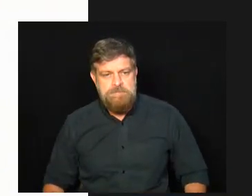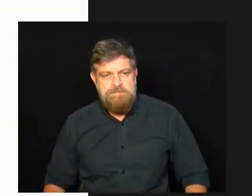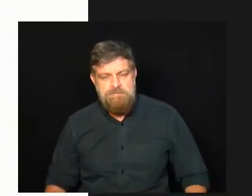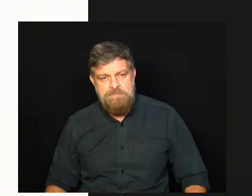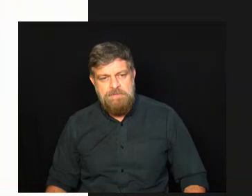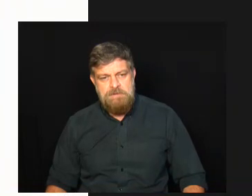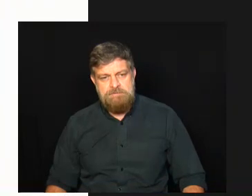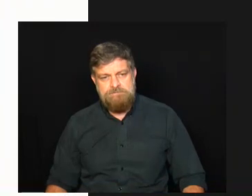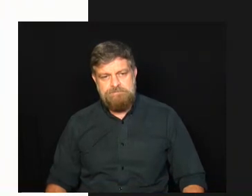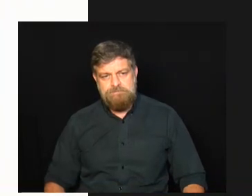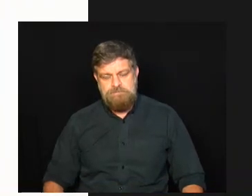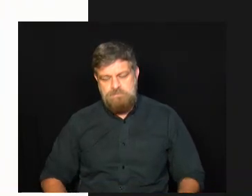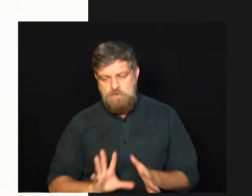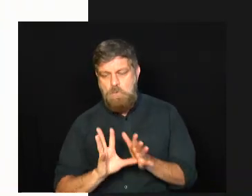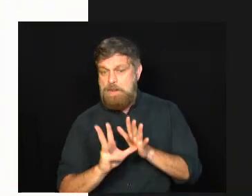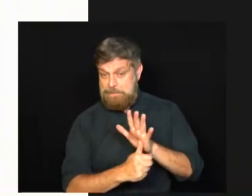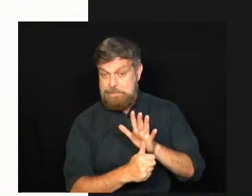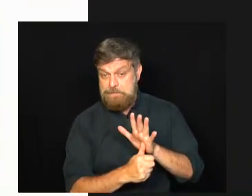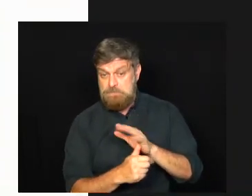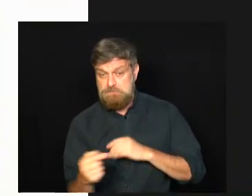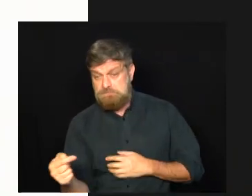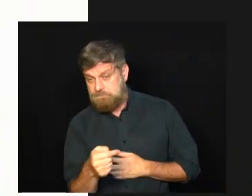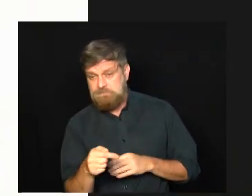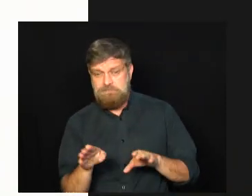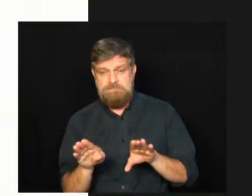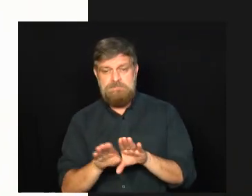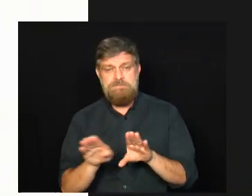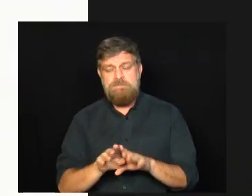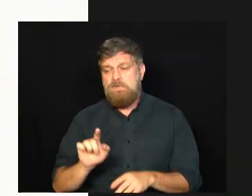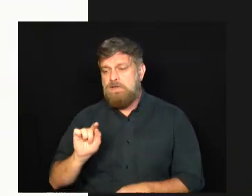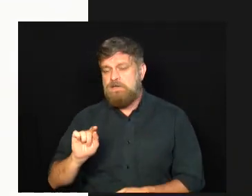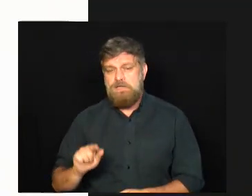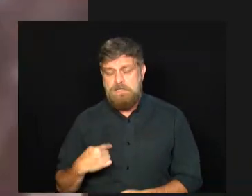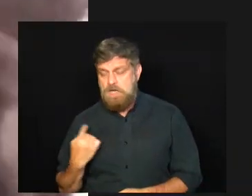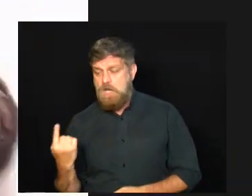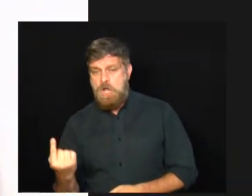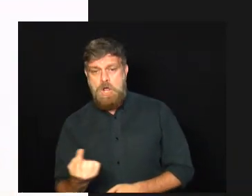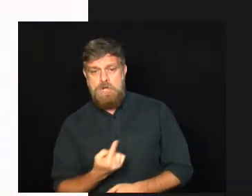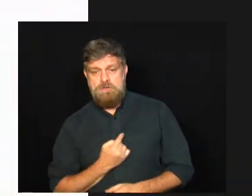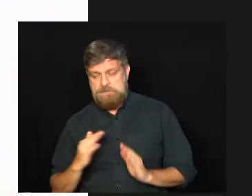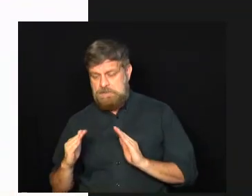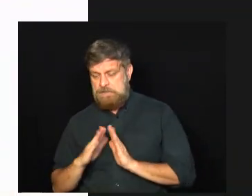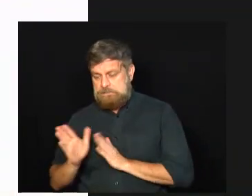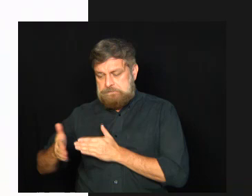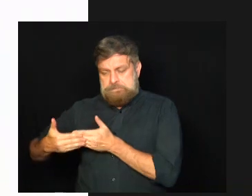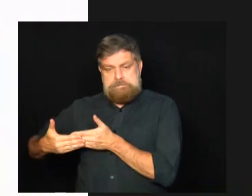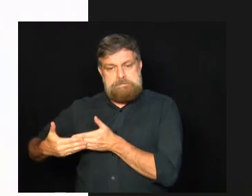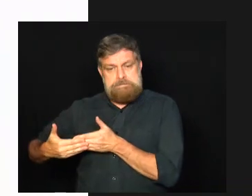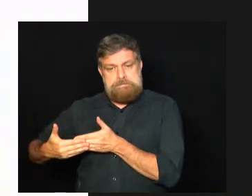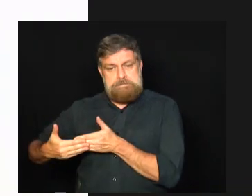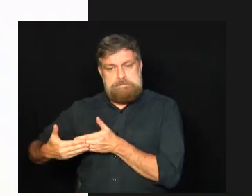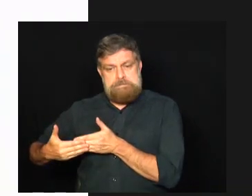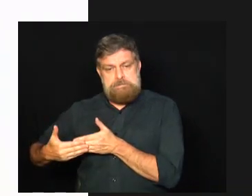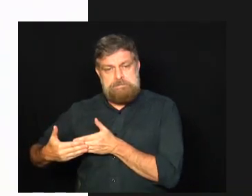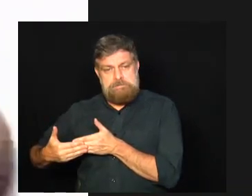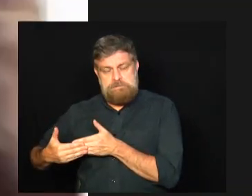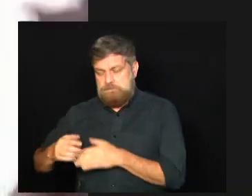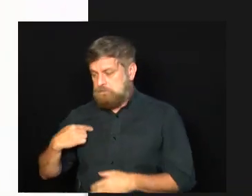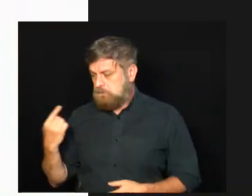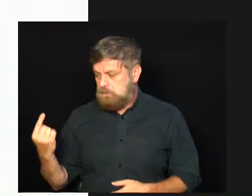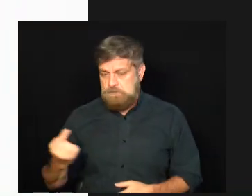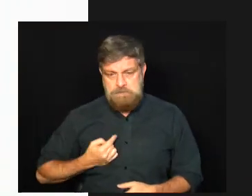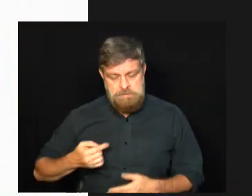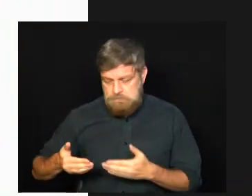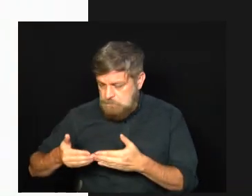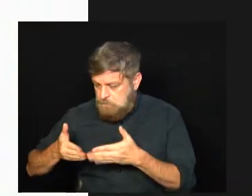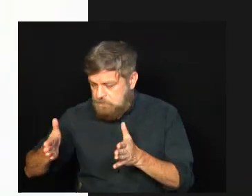o meliante, né? E nós nos fechamos nos espaços. Nós